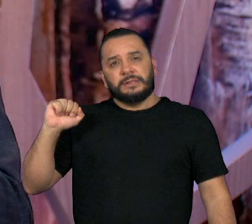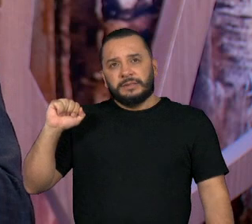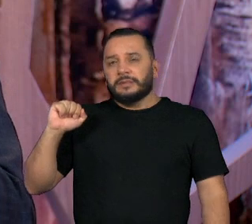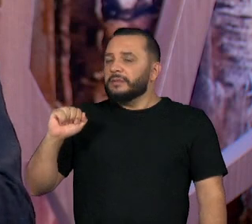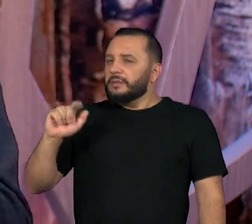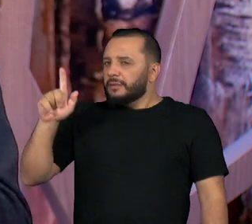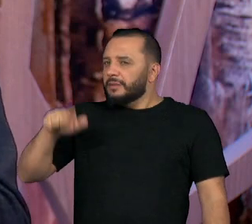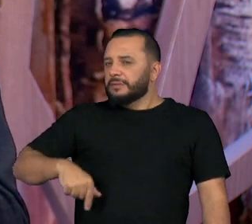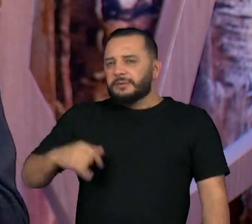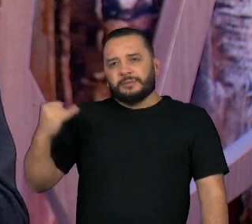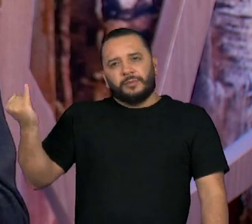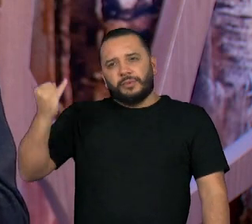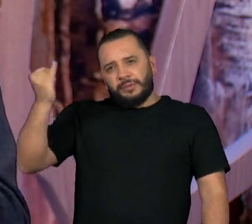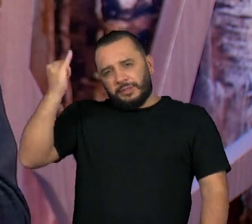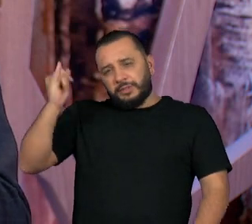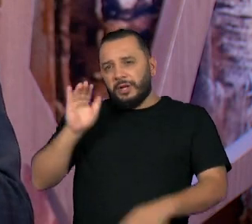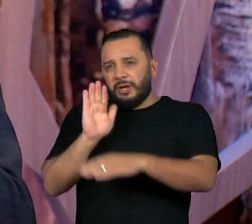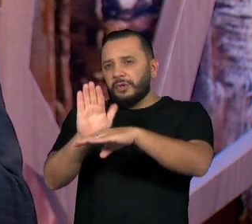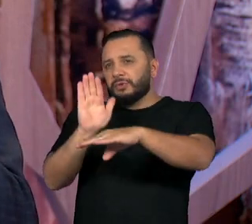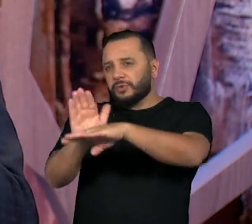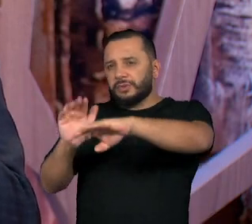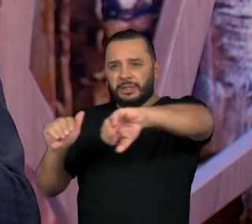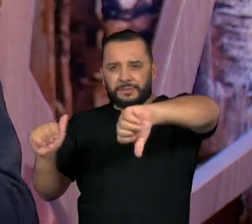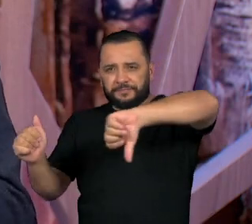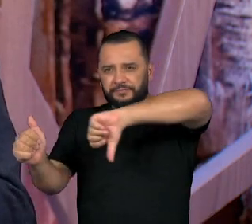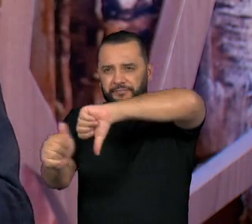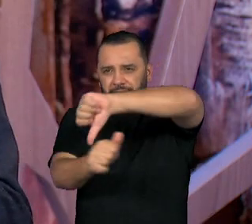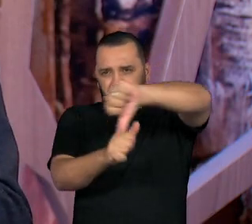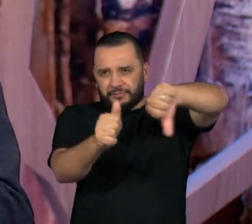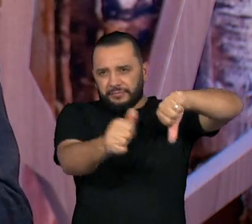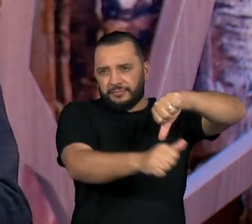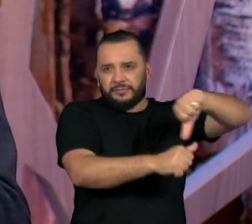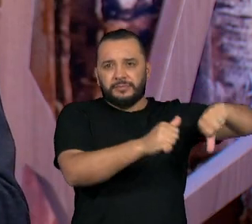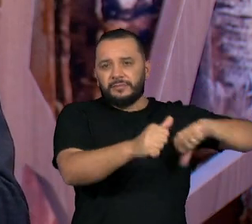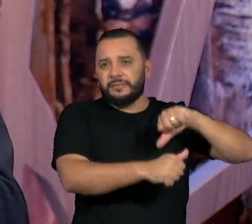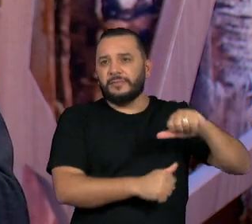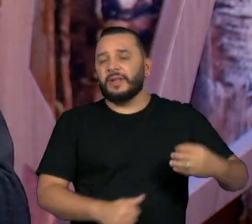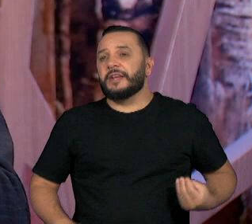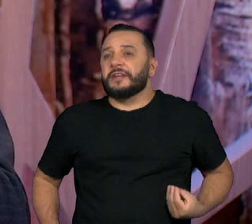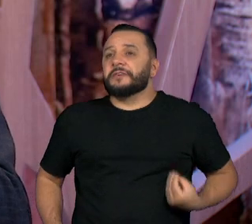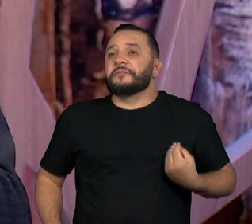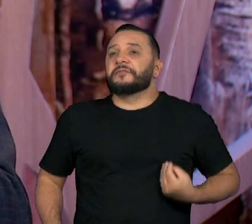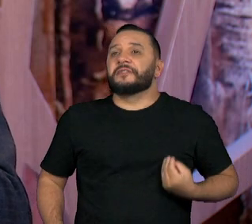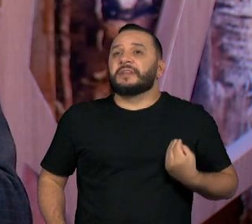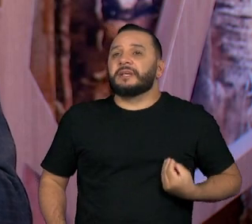elemento transformador, que melhora a vida, certo?